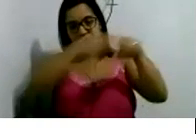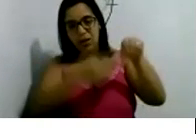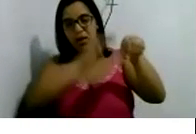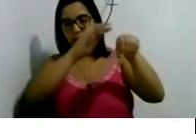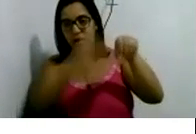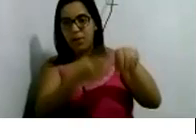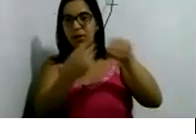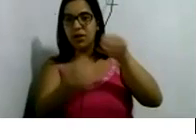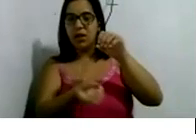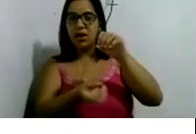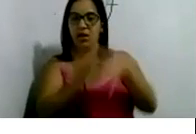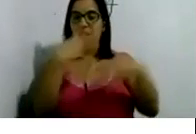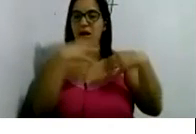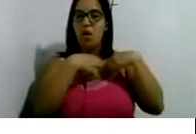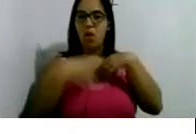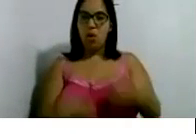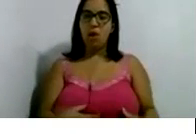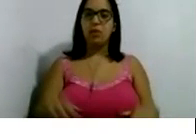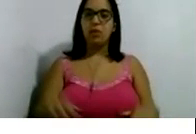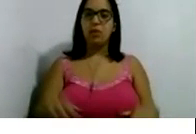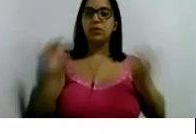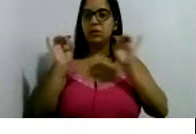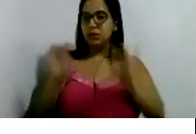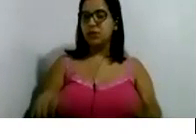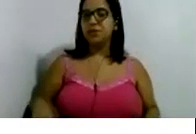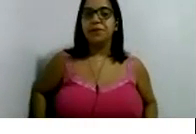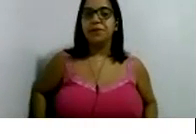um órgão e tecido específico.